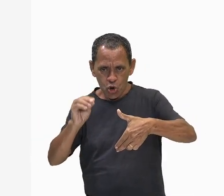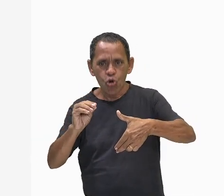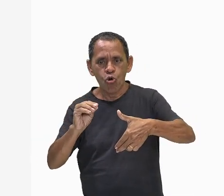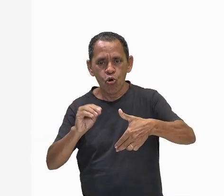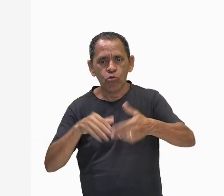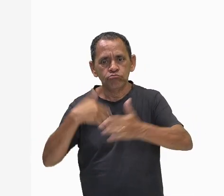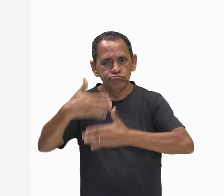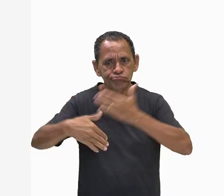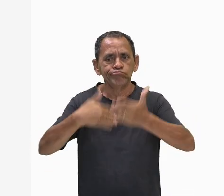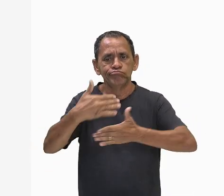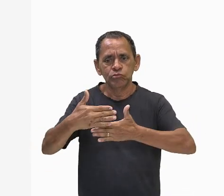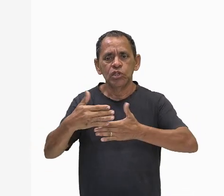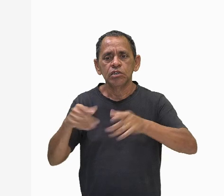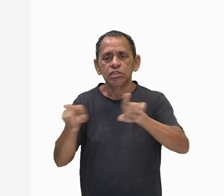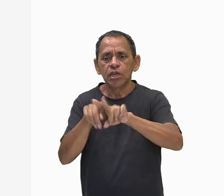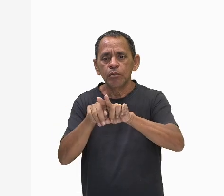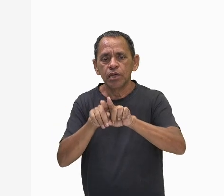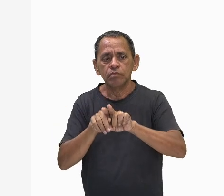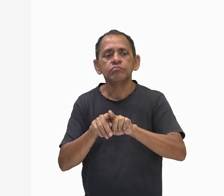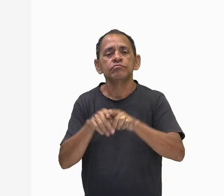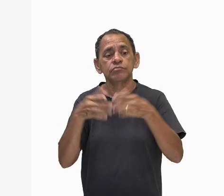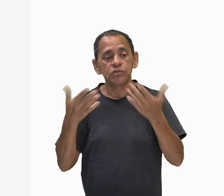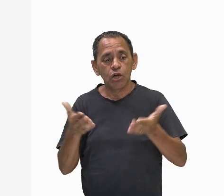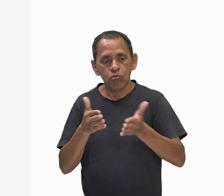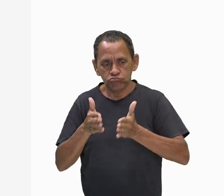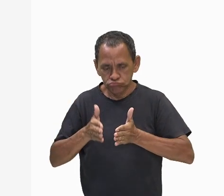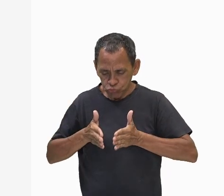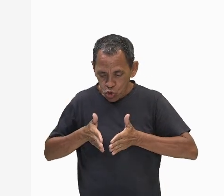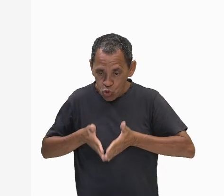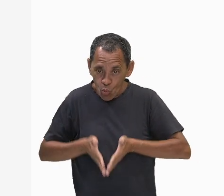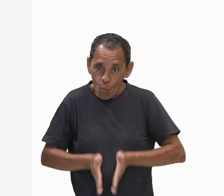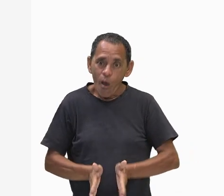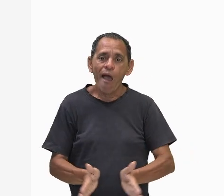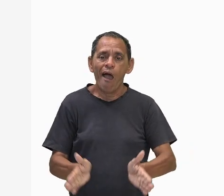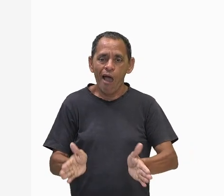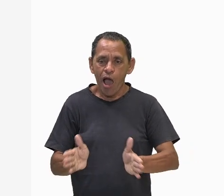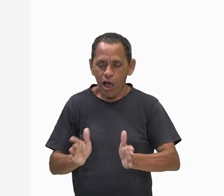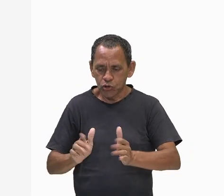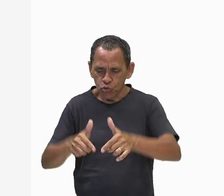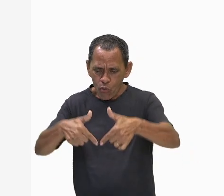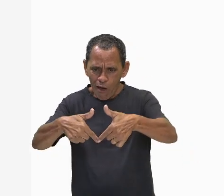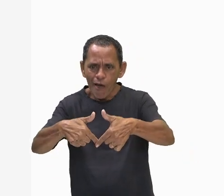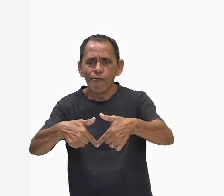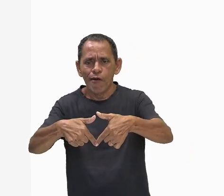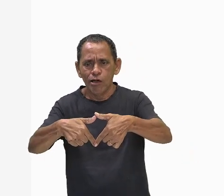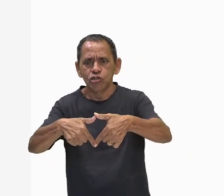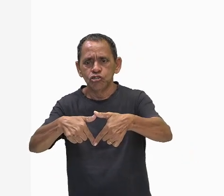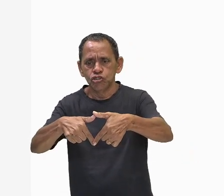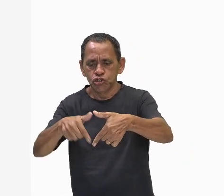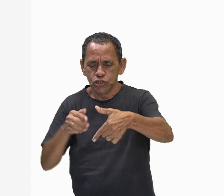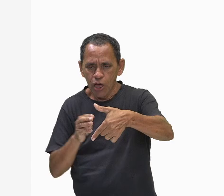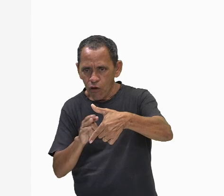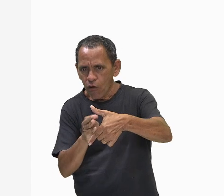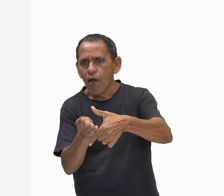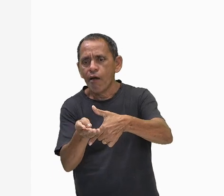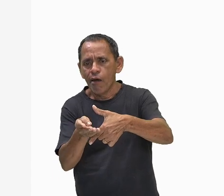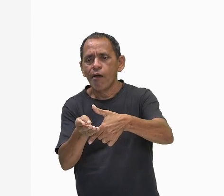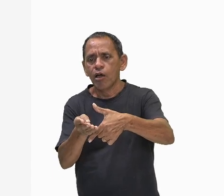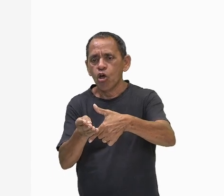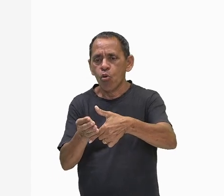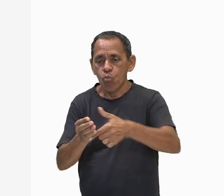parto. No parto, a vagina vai ser o canal por onde o bebê nasce ao final